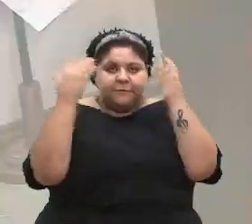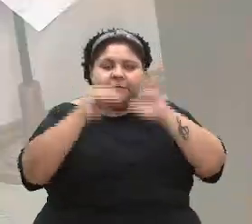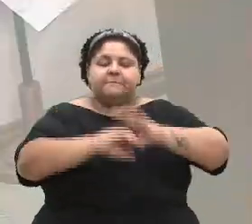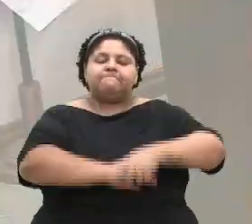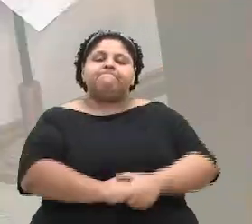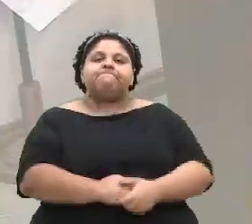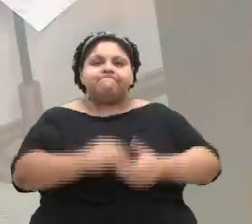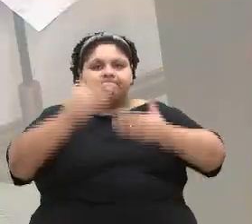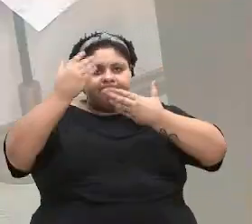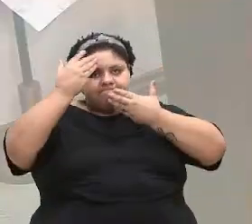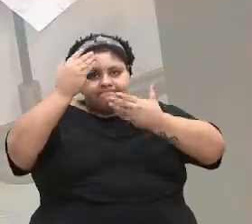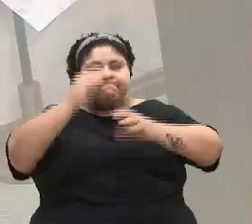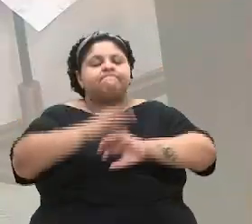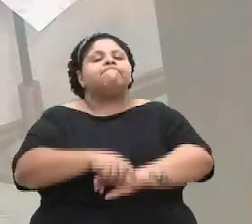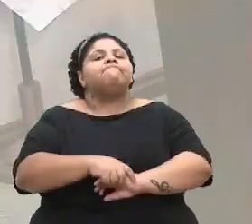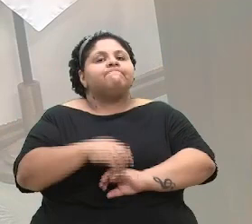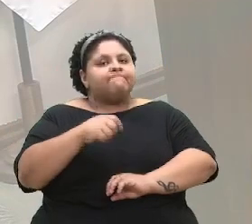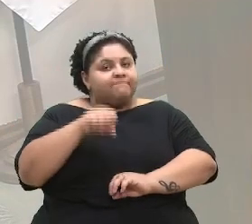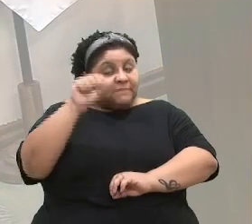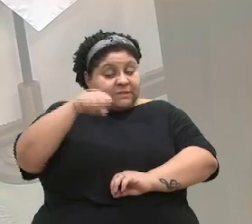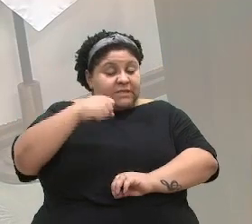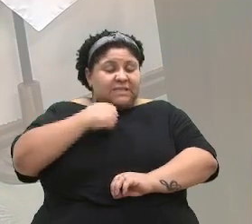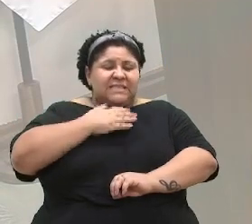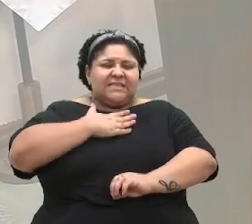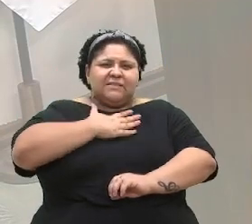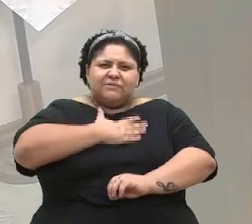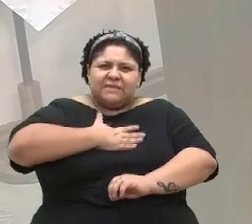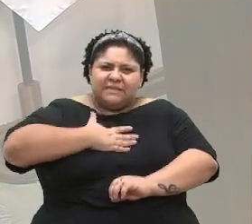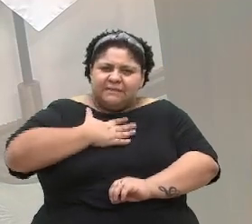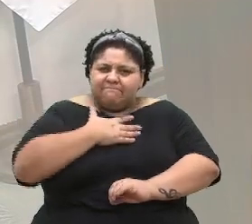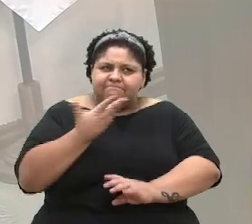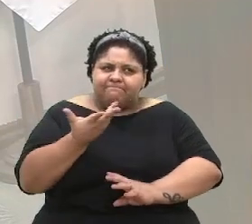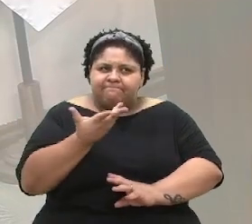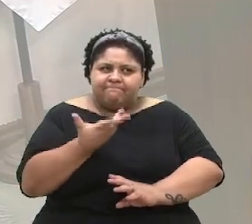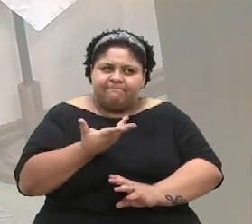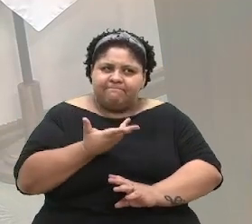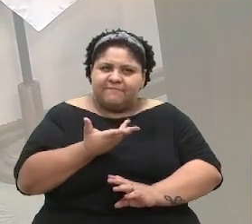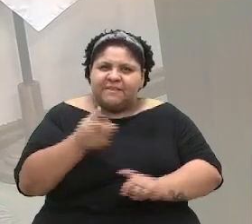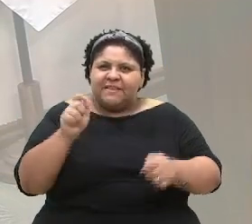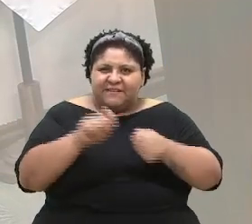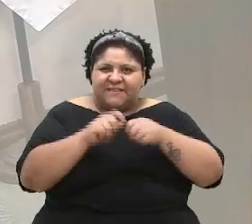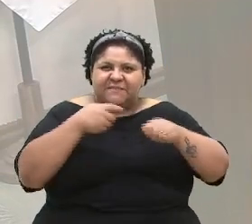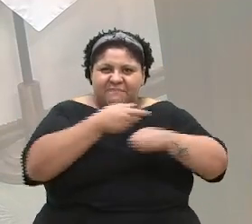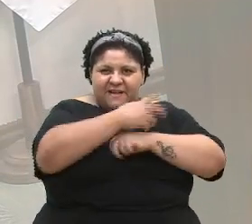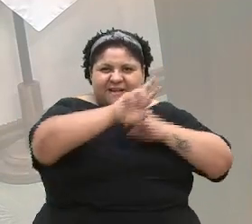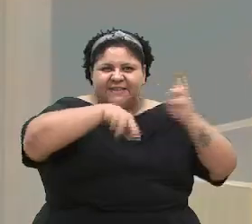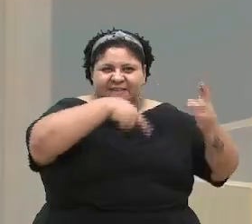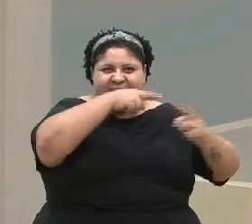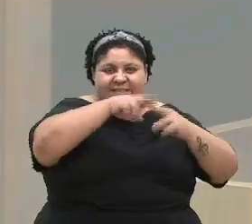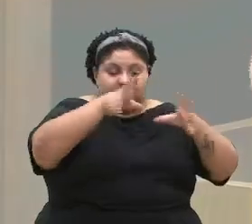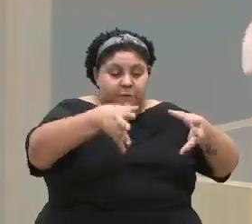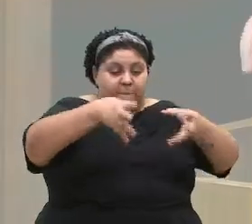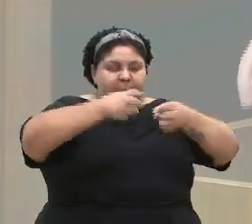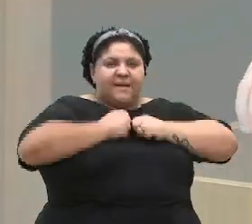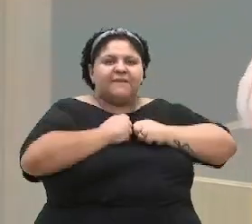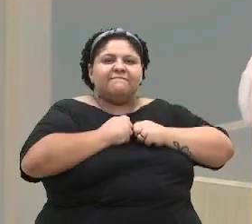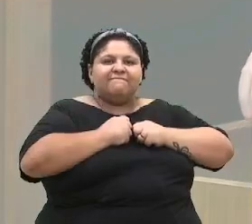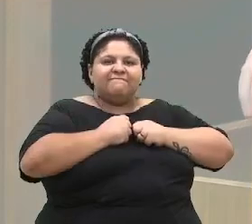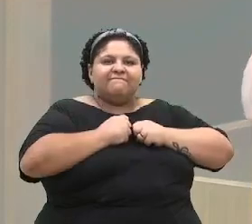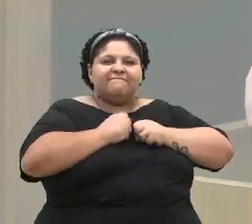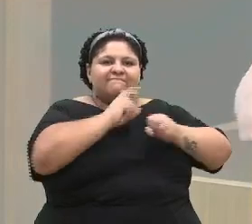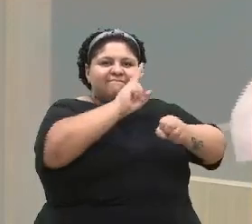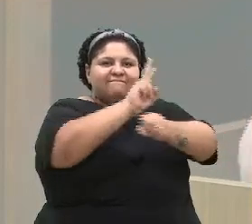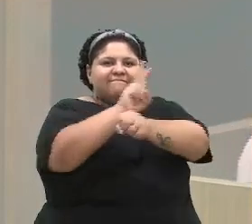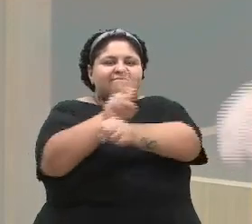Obrigado, vereador. Exatamente, esse é o sentimento que, vamos dizer, permeia esta relação de pertencimento, de